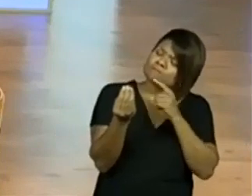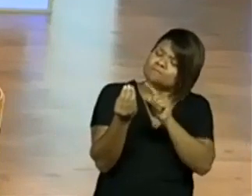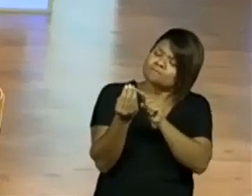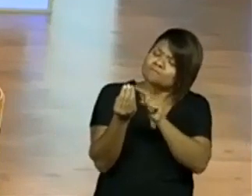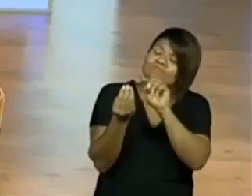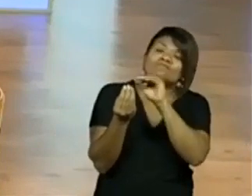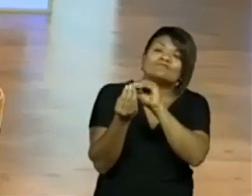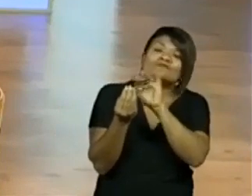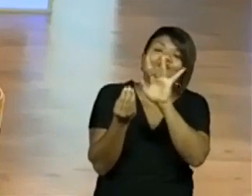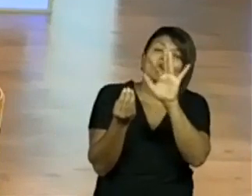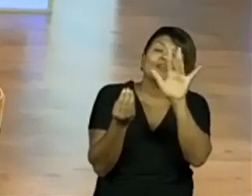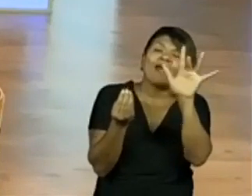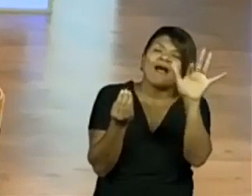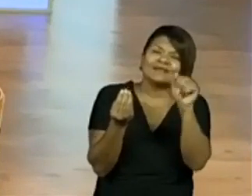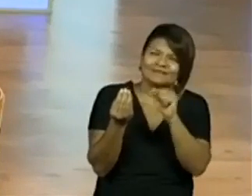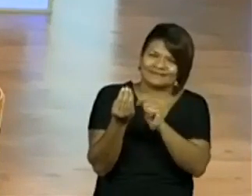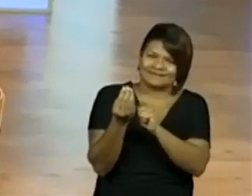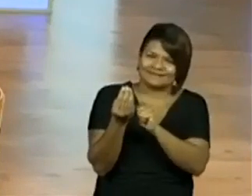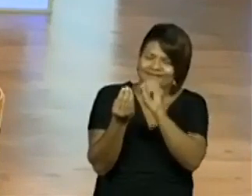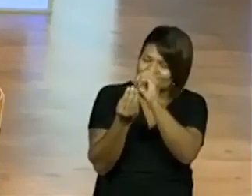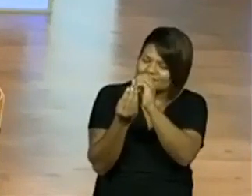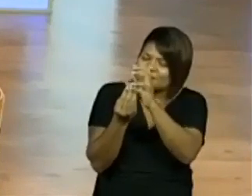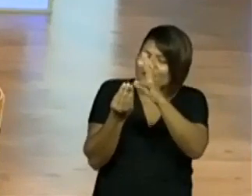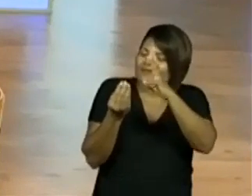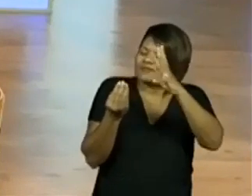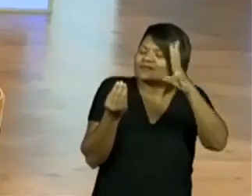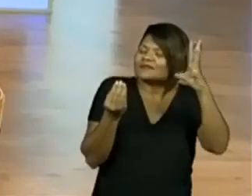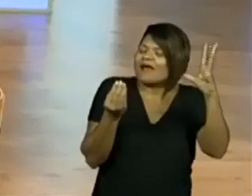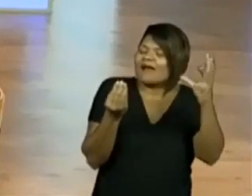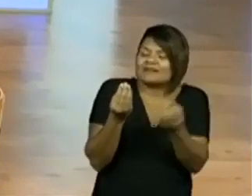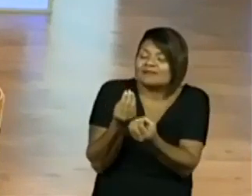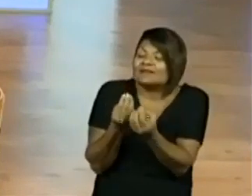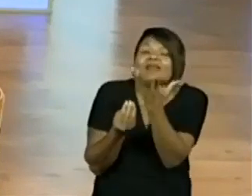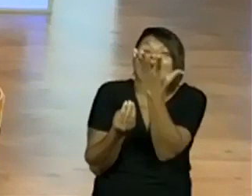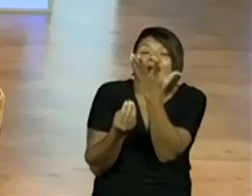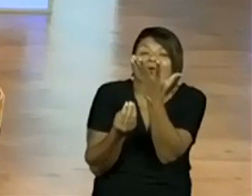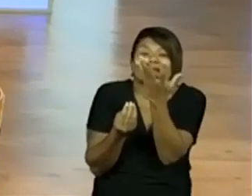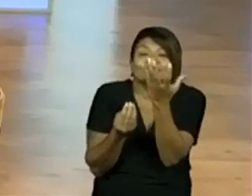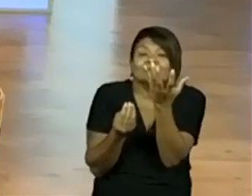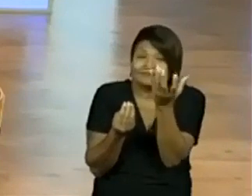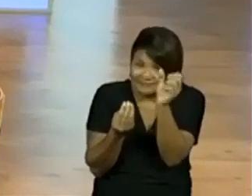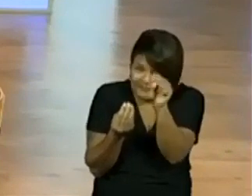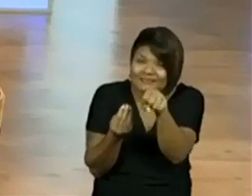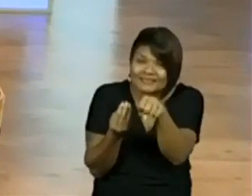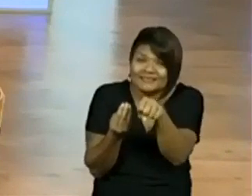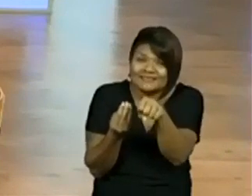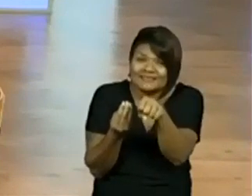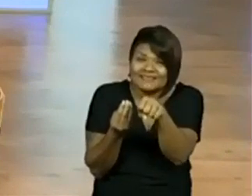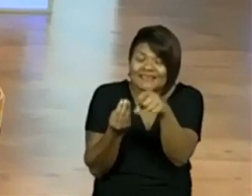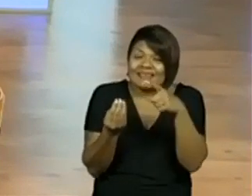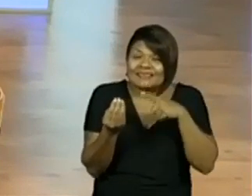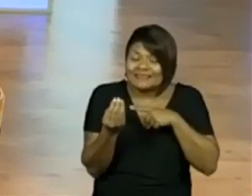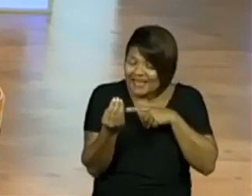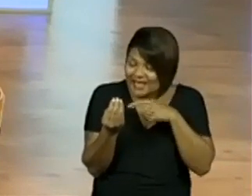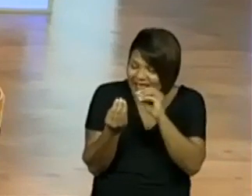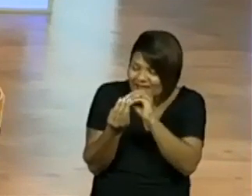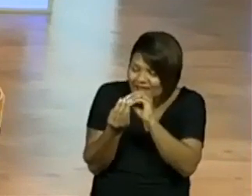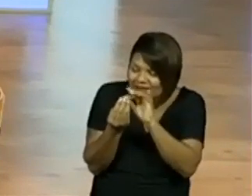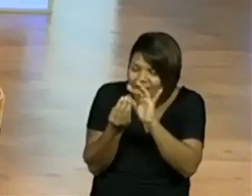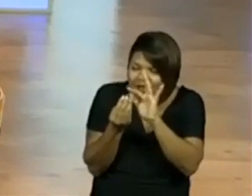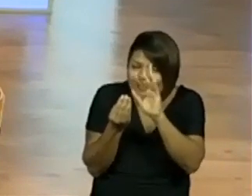sonhar, imaginar e criar, sim, dar forma ao seu